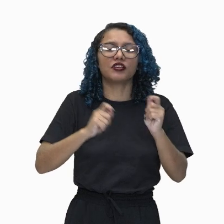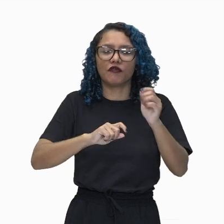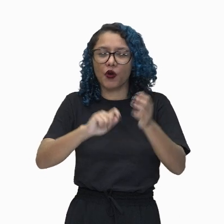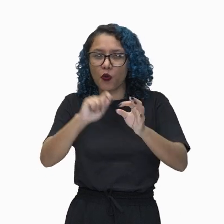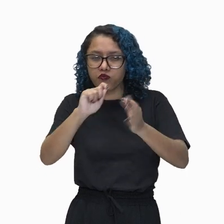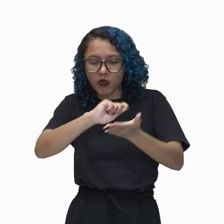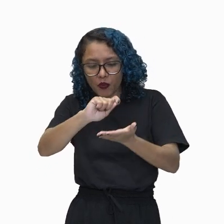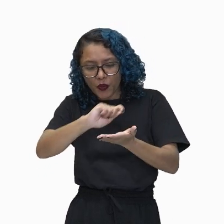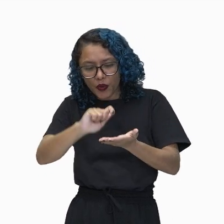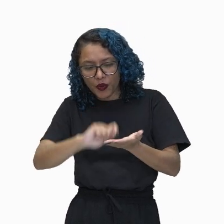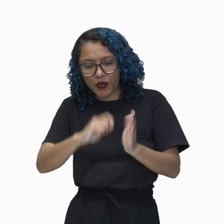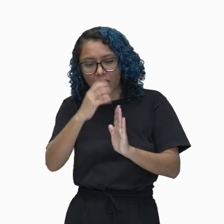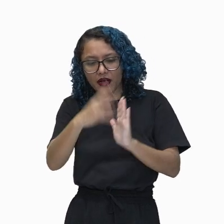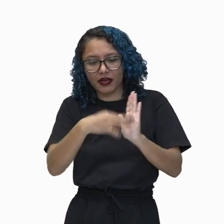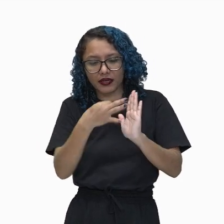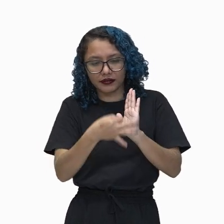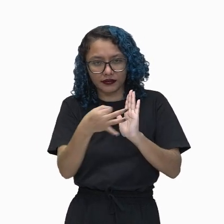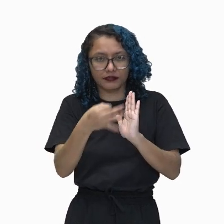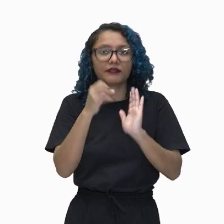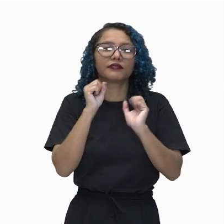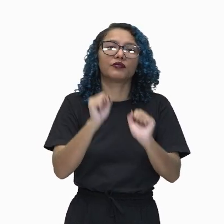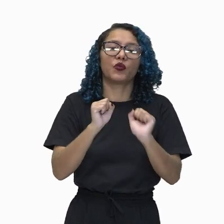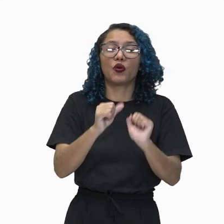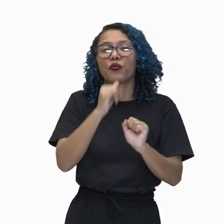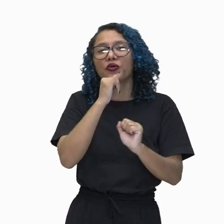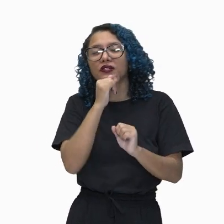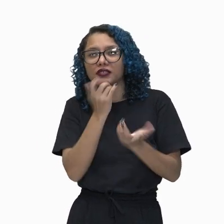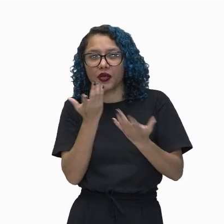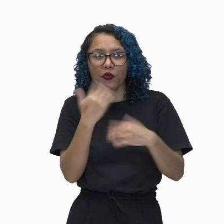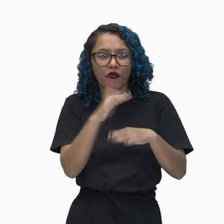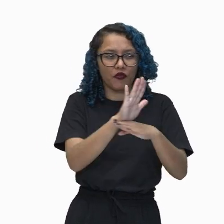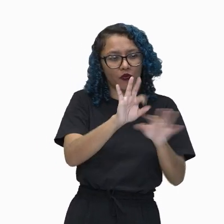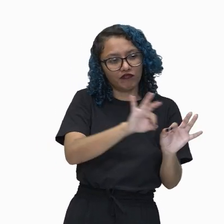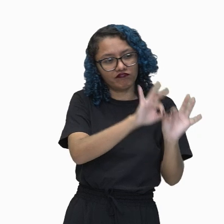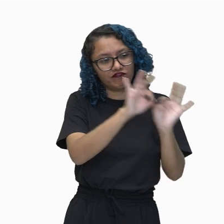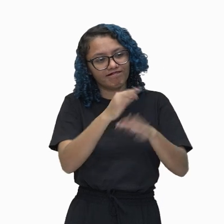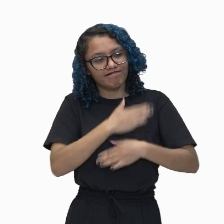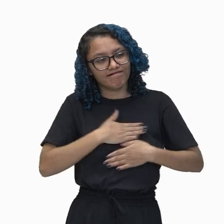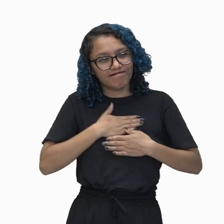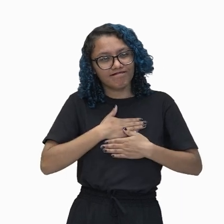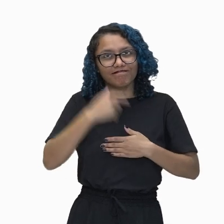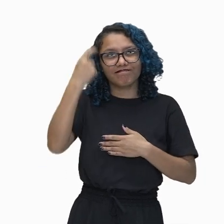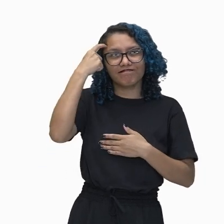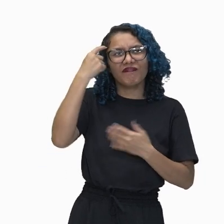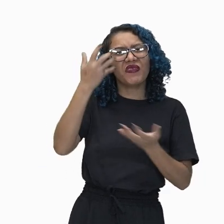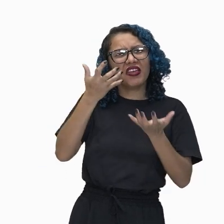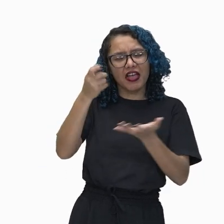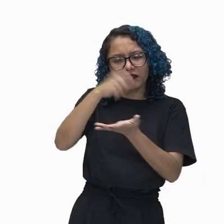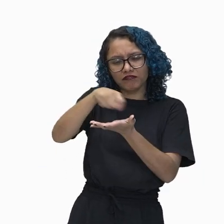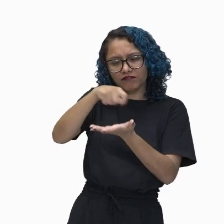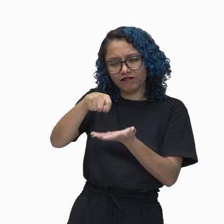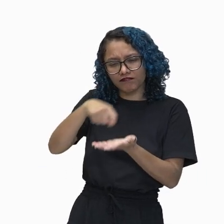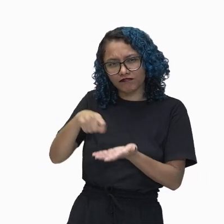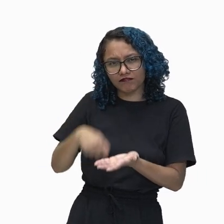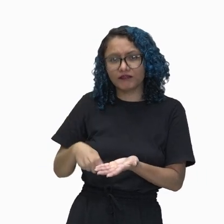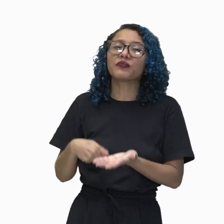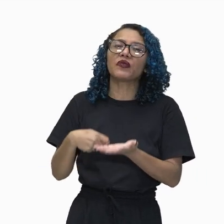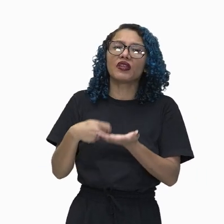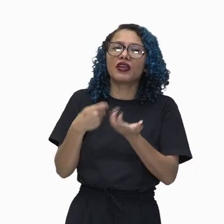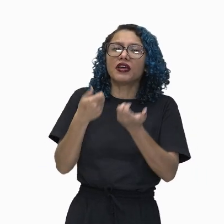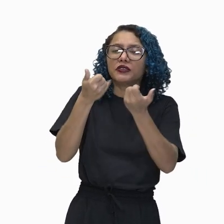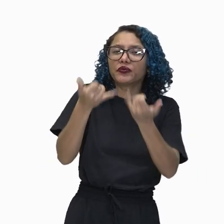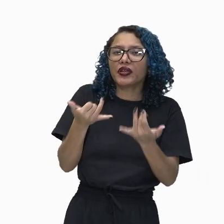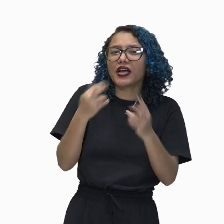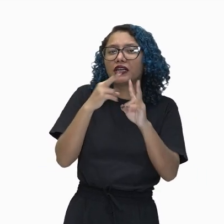você assistiu a um filme que você gostou bastante, você precisou escrever sobre aquilo, falar sobre o que te